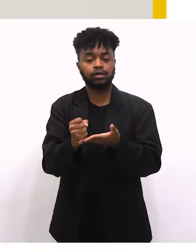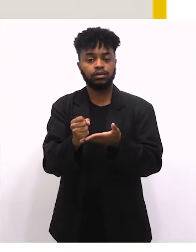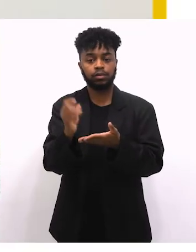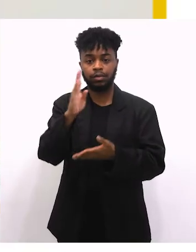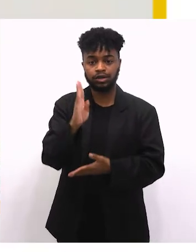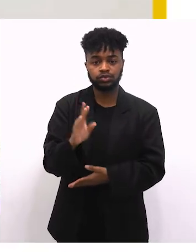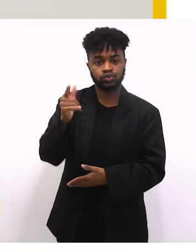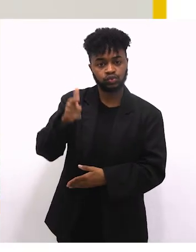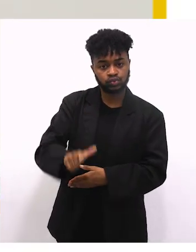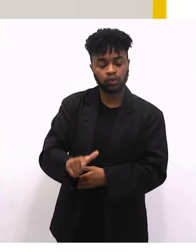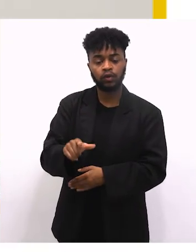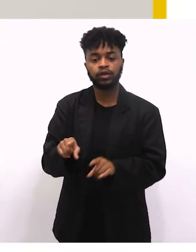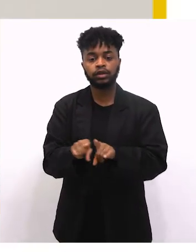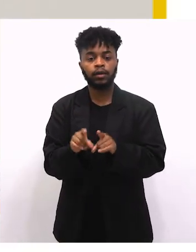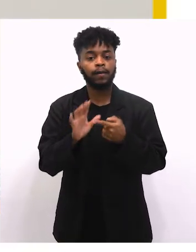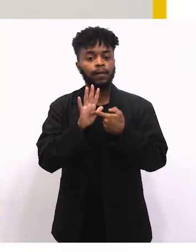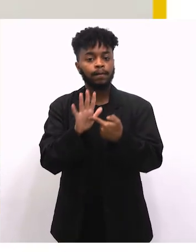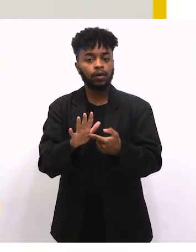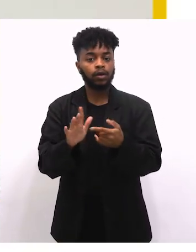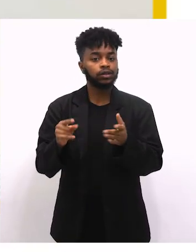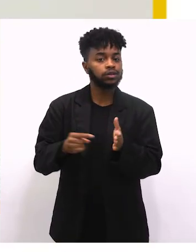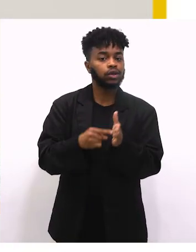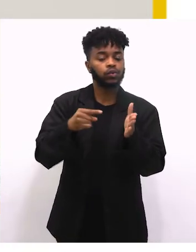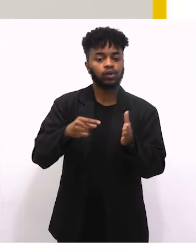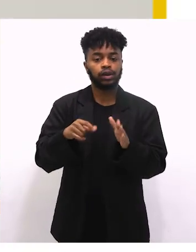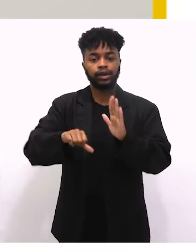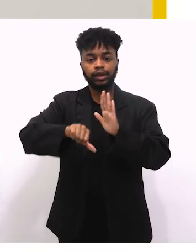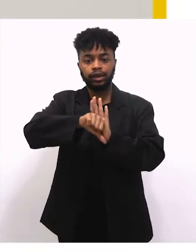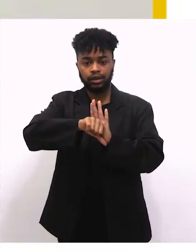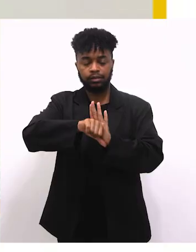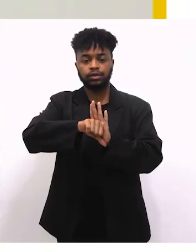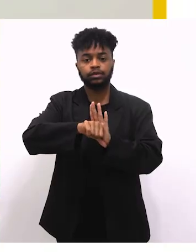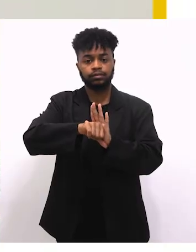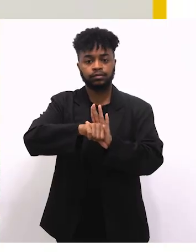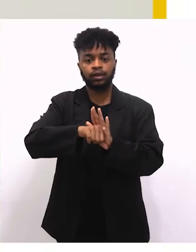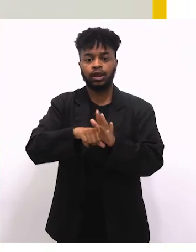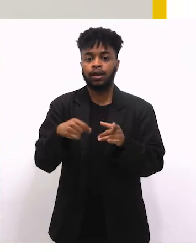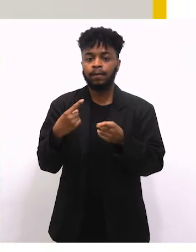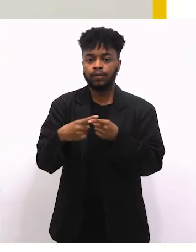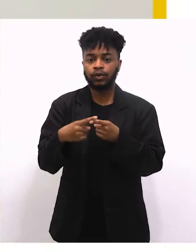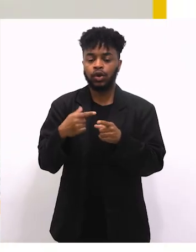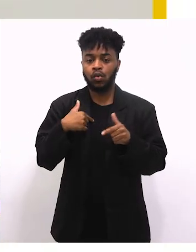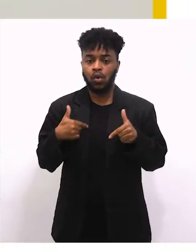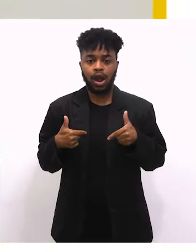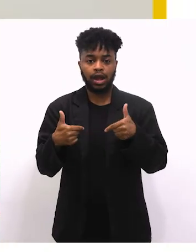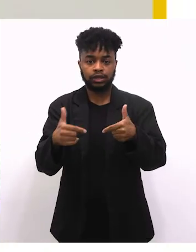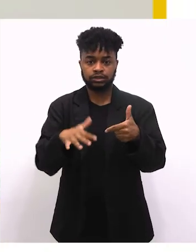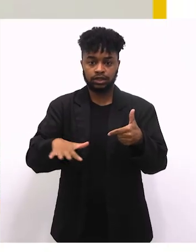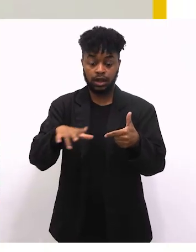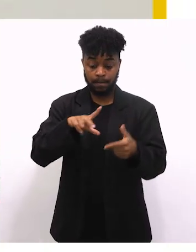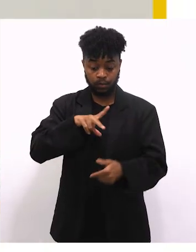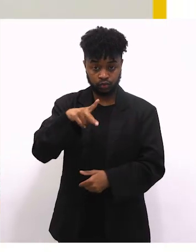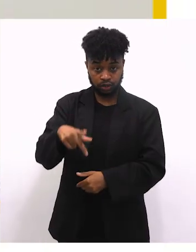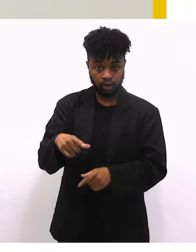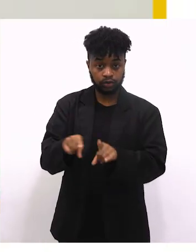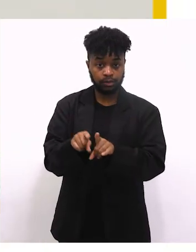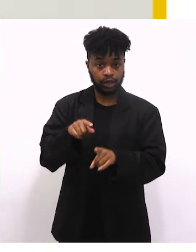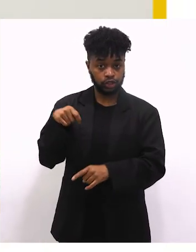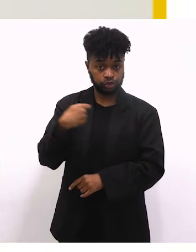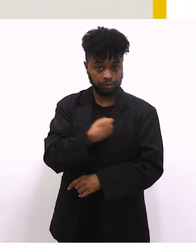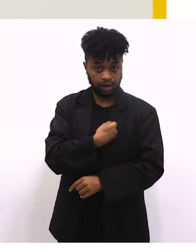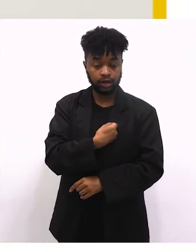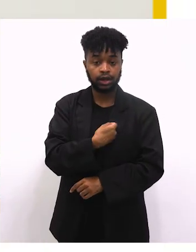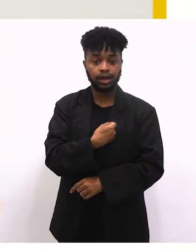volta ao Brasil, falando desse crime de forma transnacional aonde eu atuo. Portugal e Espanha,